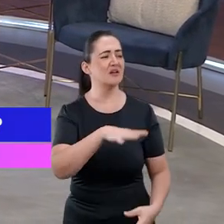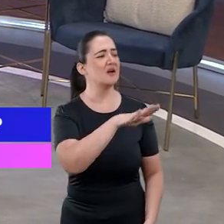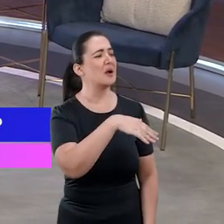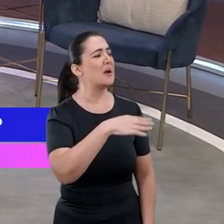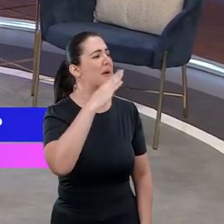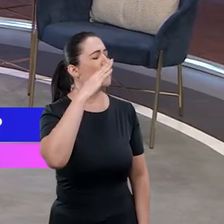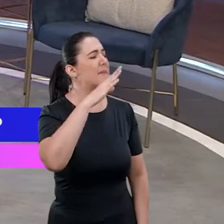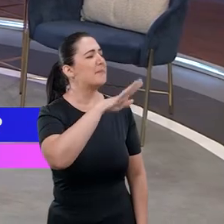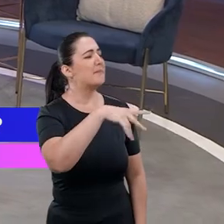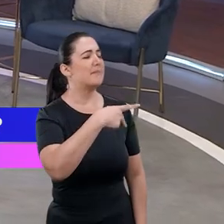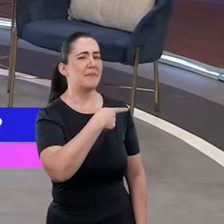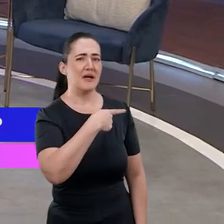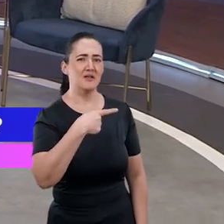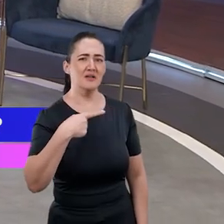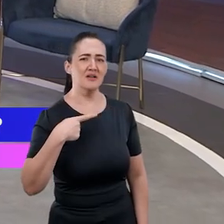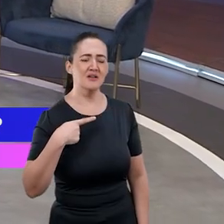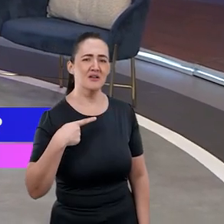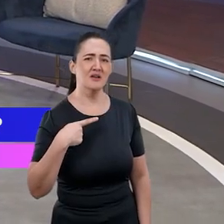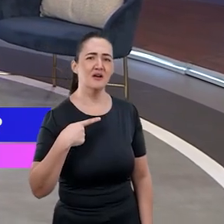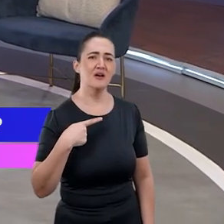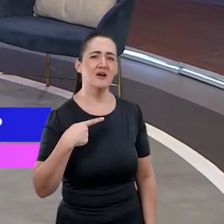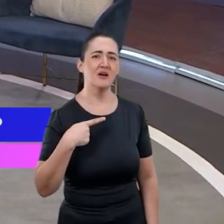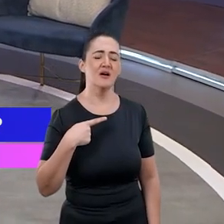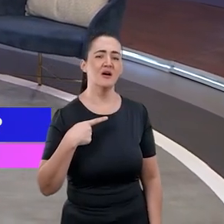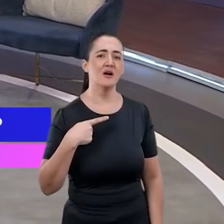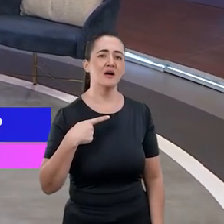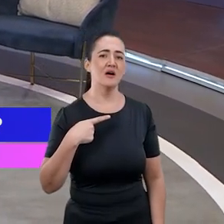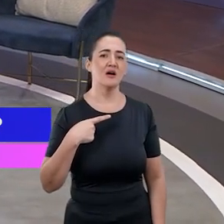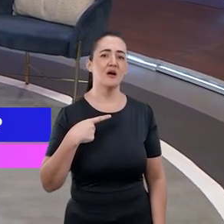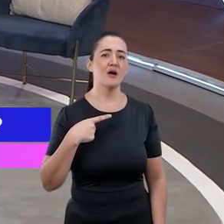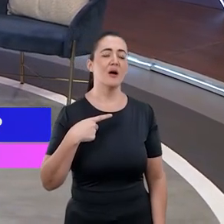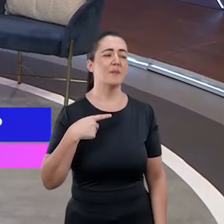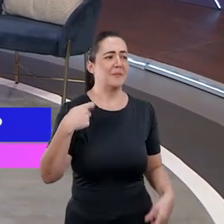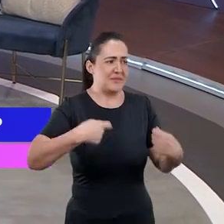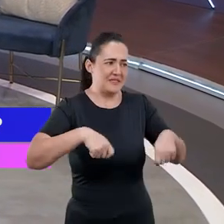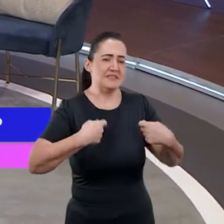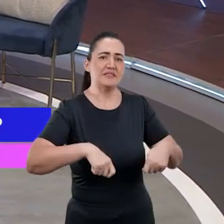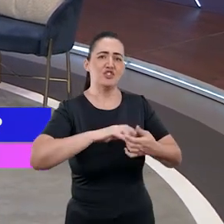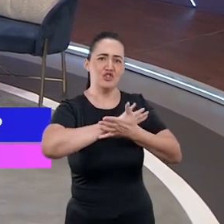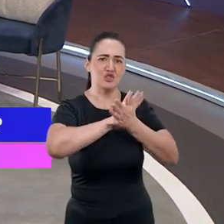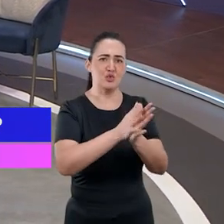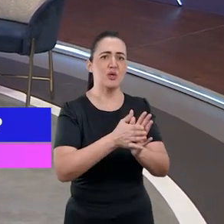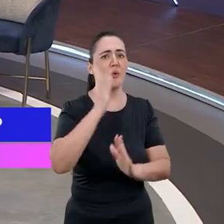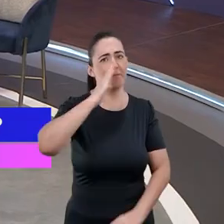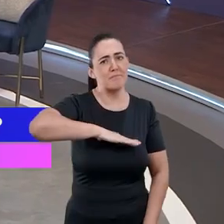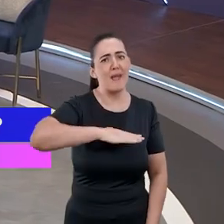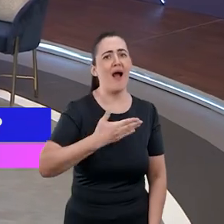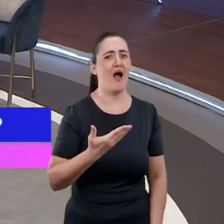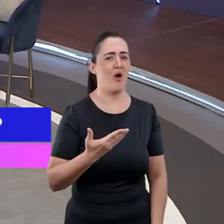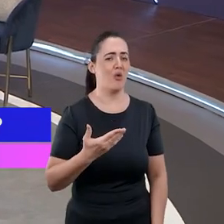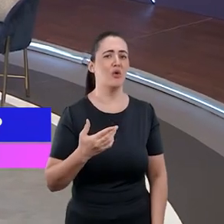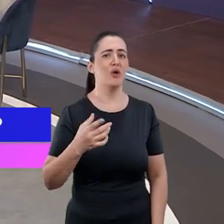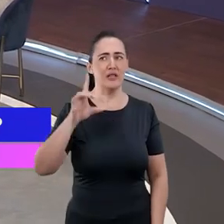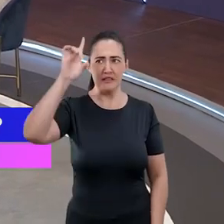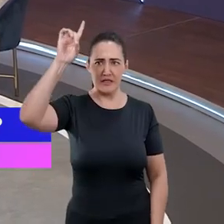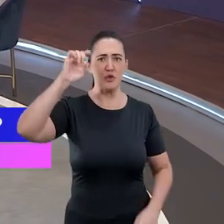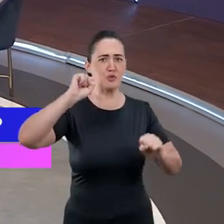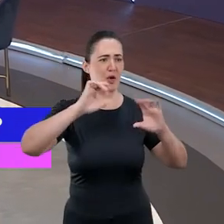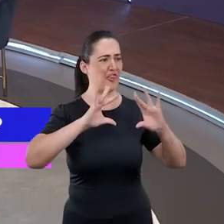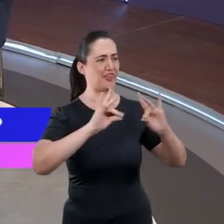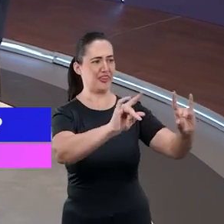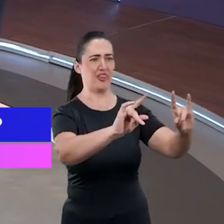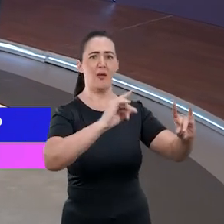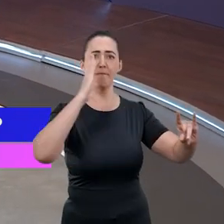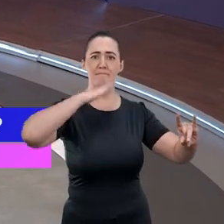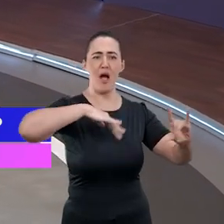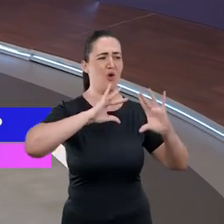que ser cortado pela raiz, e que o mal não pode se levantar, e que o mal não pode existir, então nós temos que acabar com esse mal. Deus, então, deveria